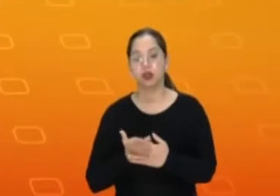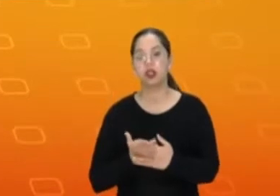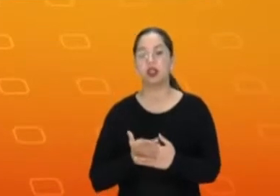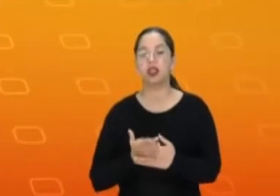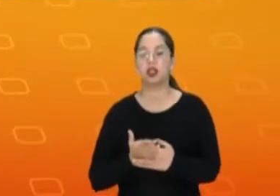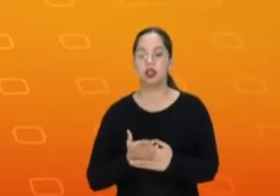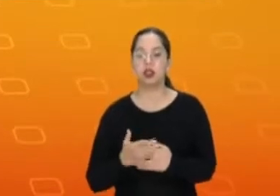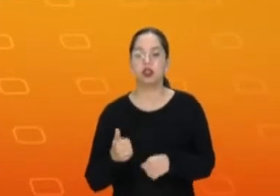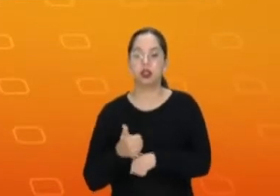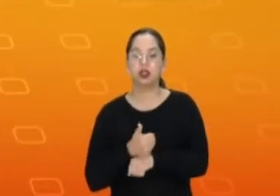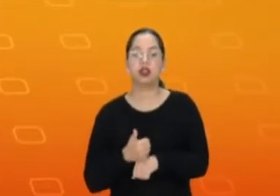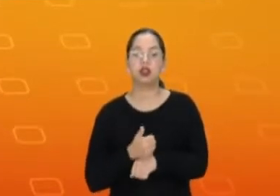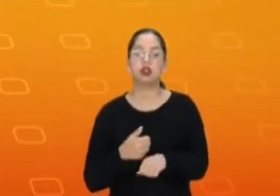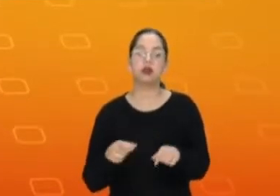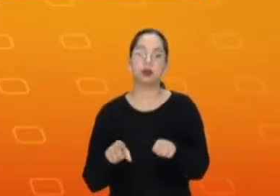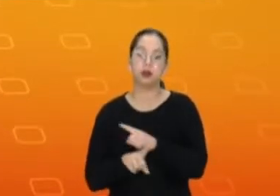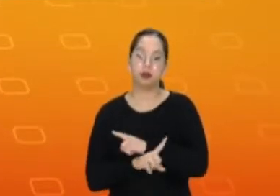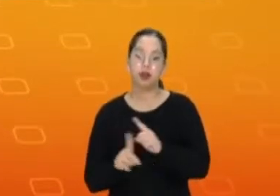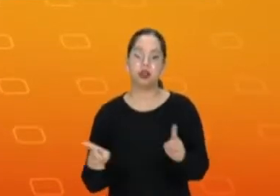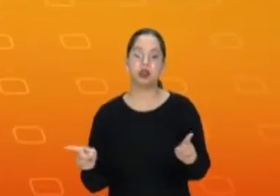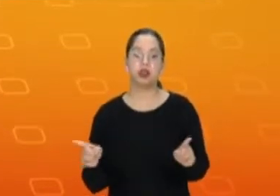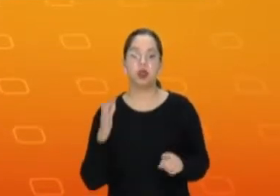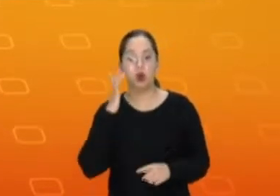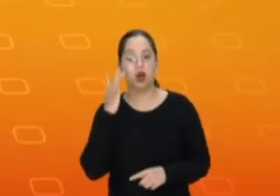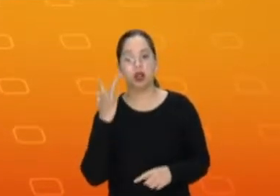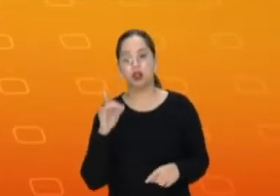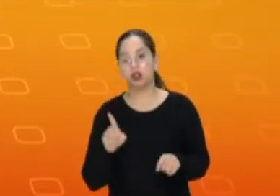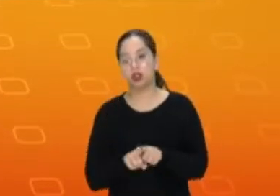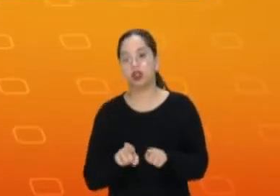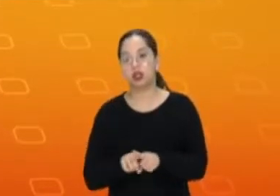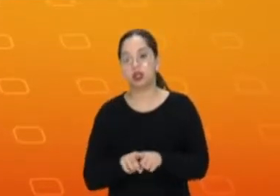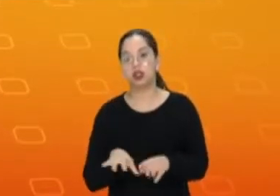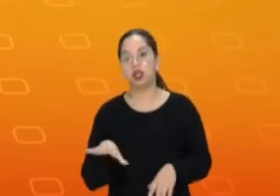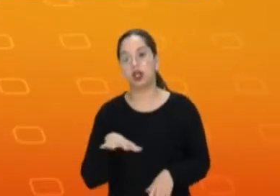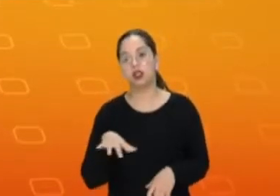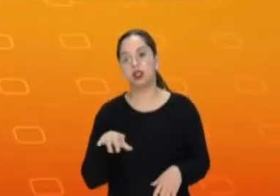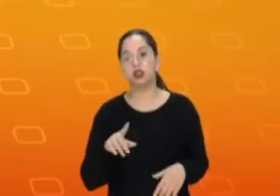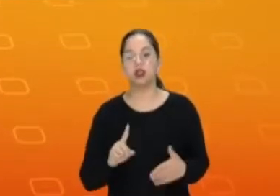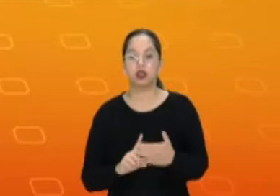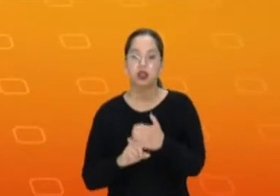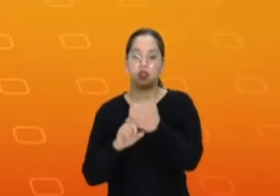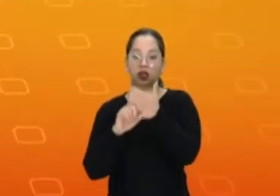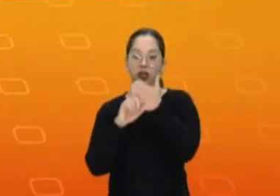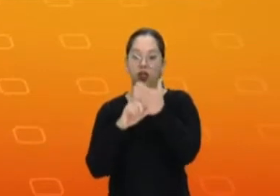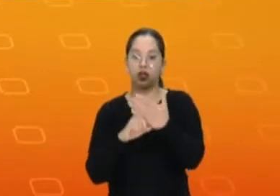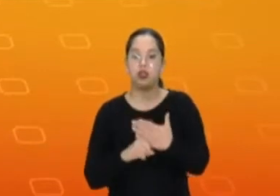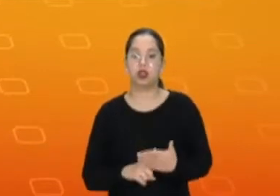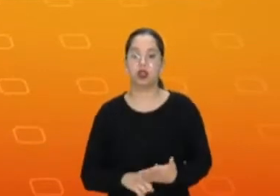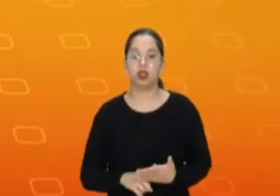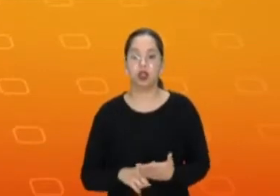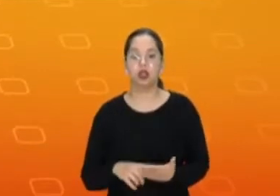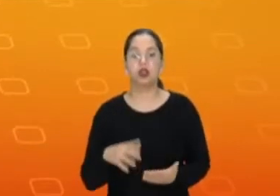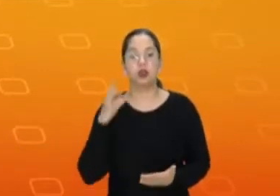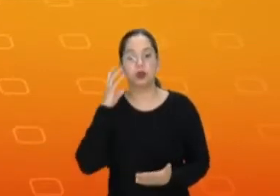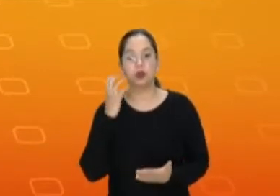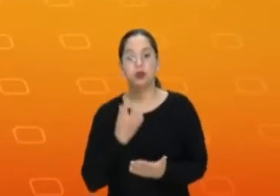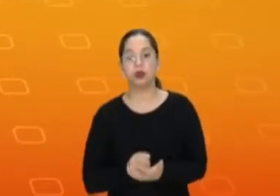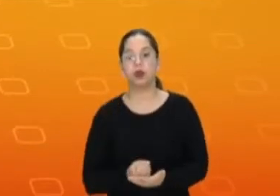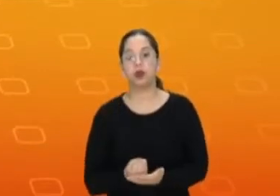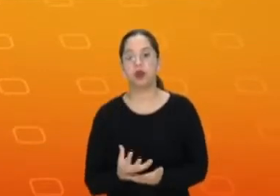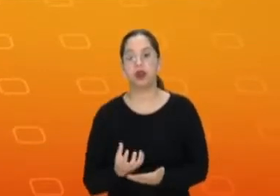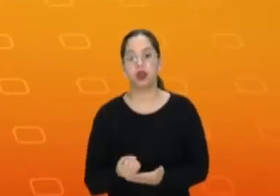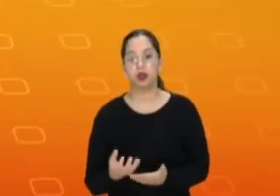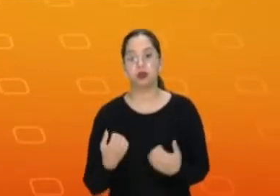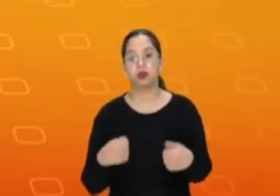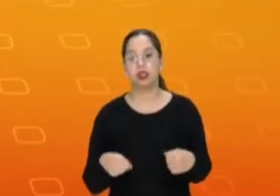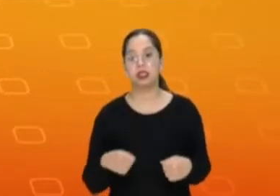especialidade, mas eu acho que essas pessoas da área de tecnologia, do broadcast, vamos colocar assim, acho que elas têm que ser